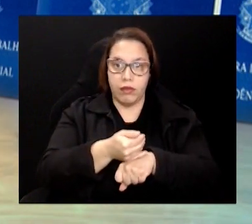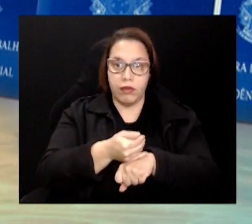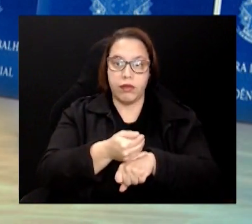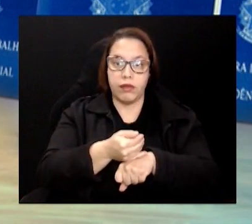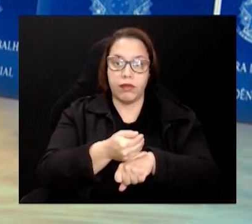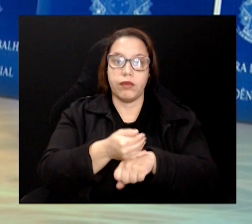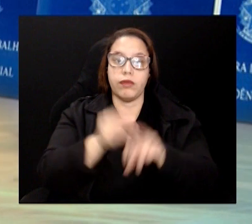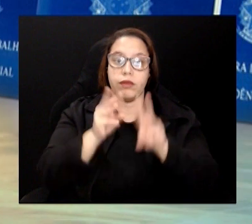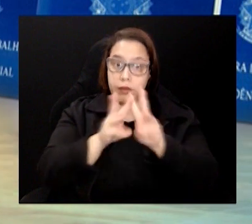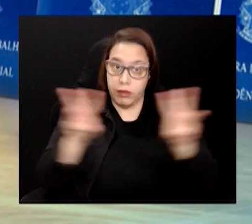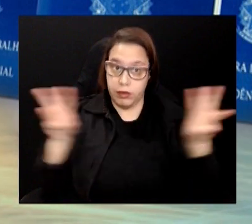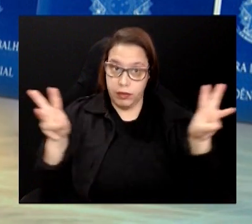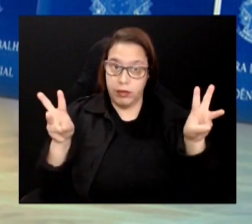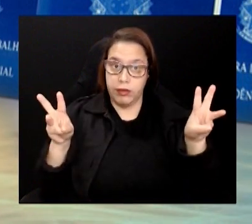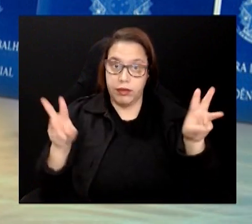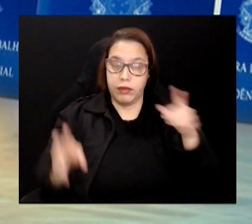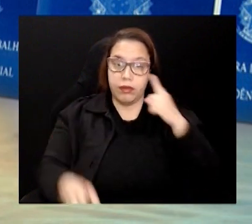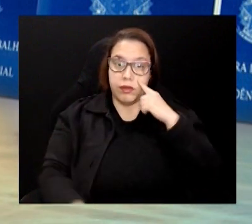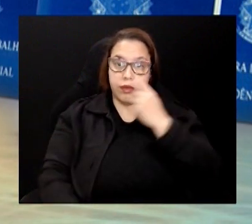site